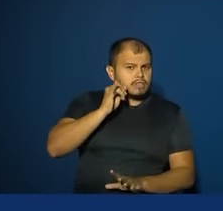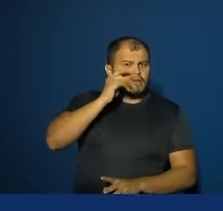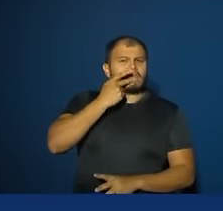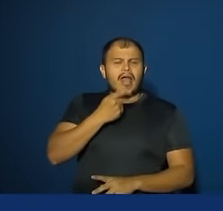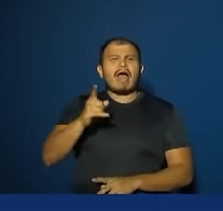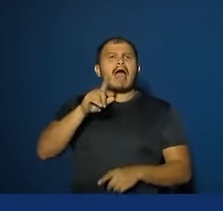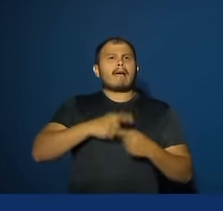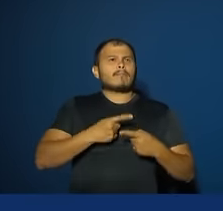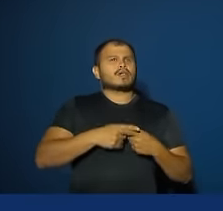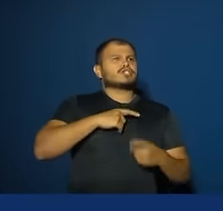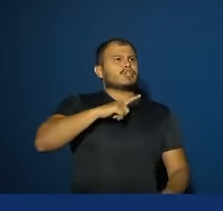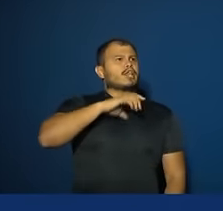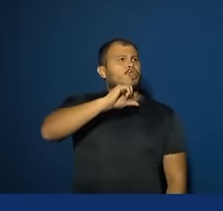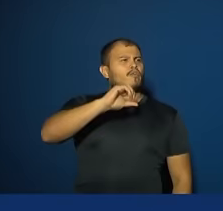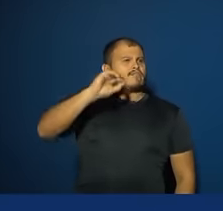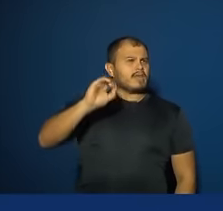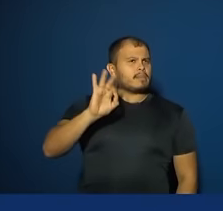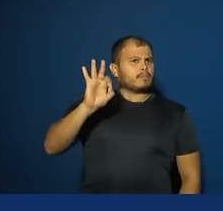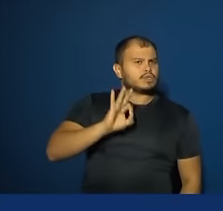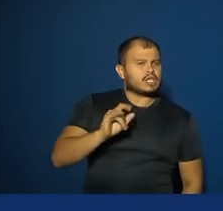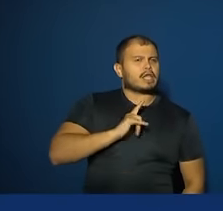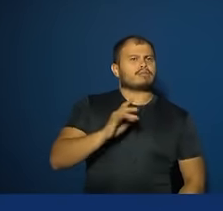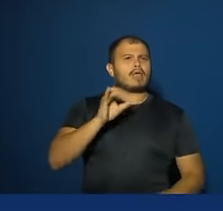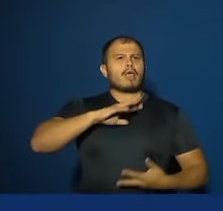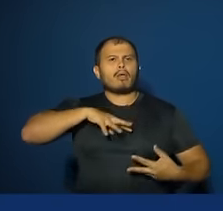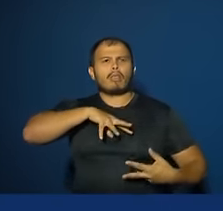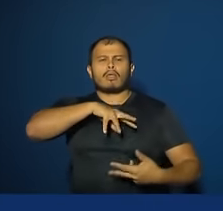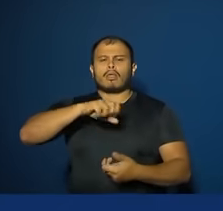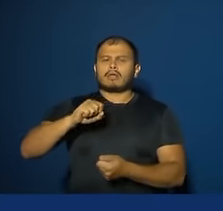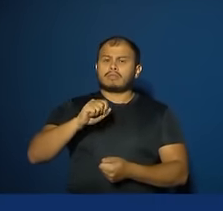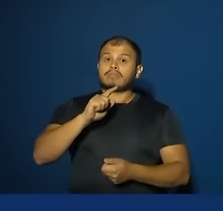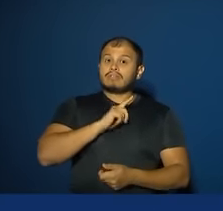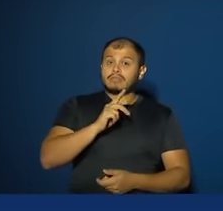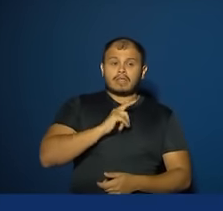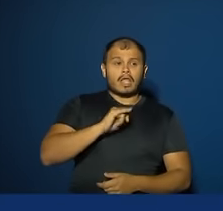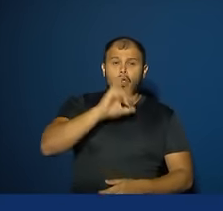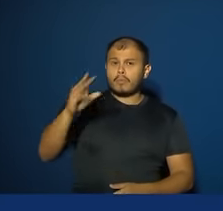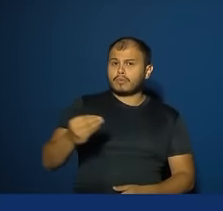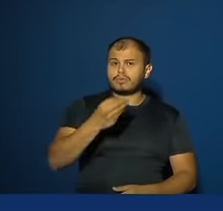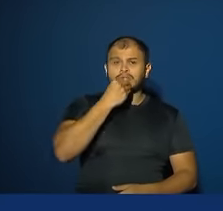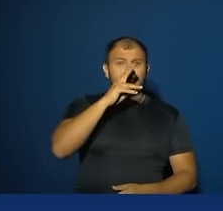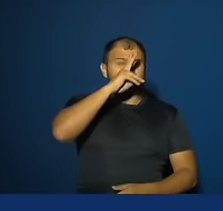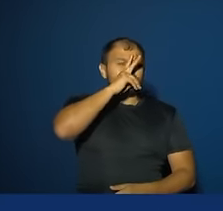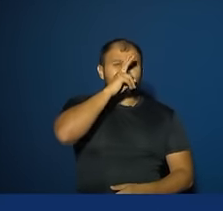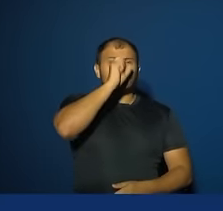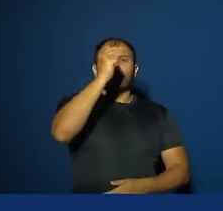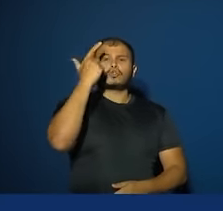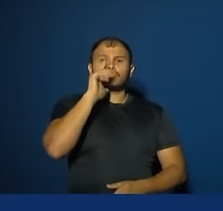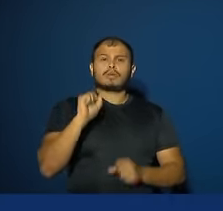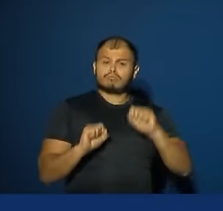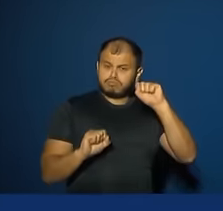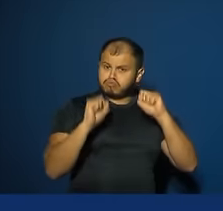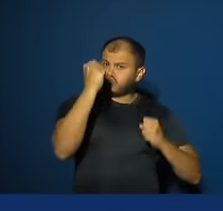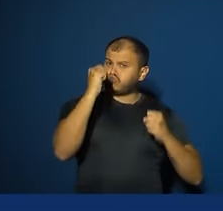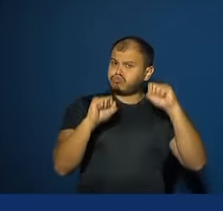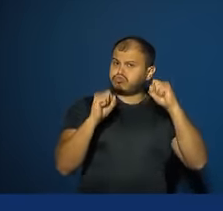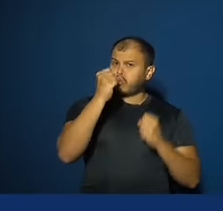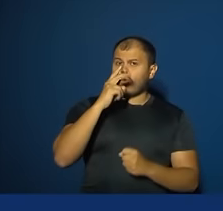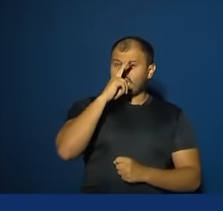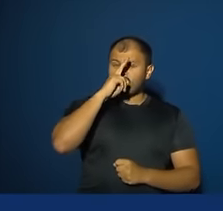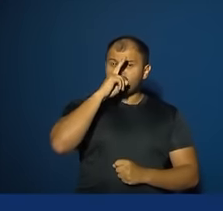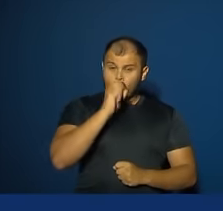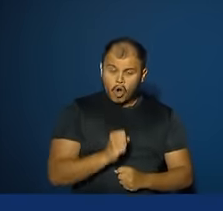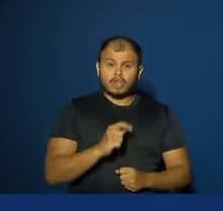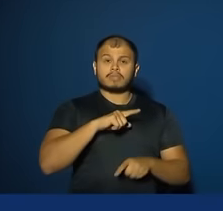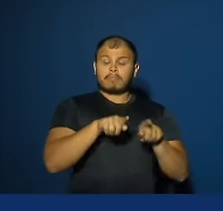mundo que a nossa Matriz é 90% existe uma enorme oportunidade de industrialização essa sim industrialização